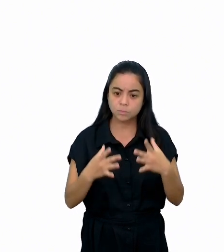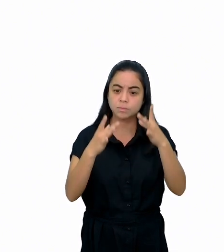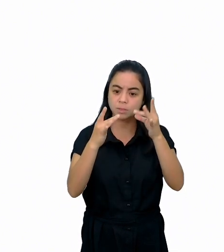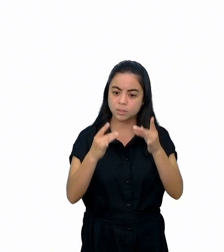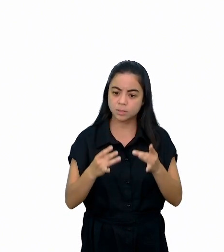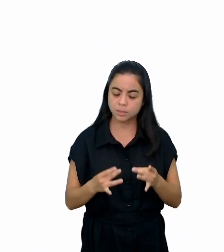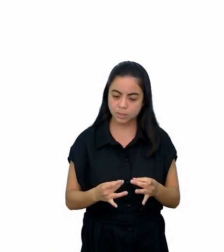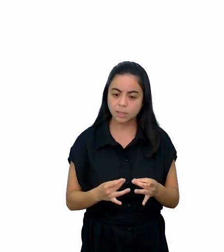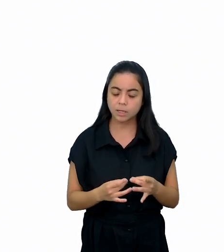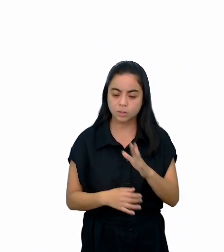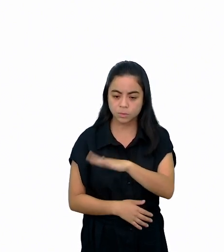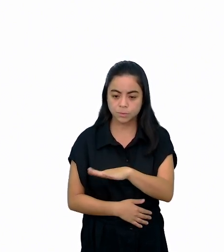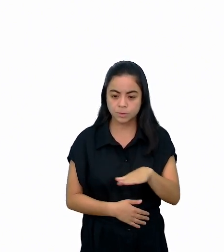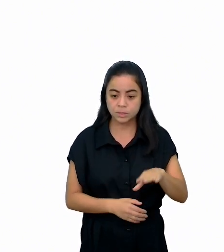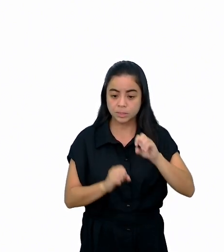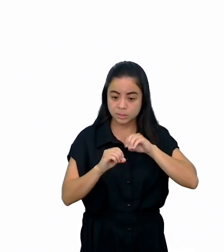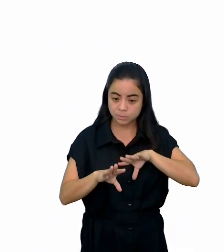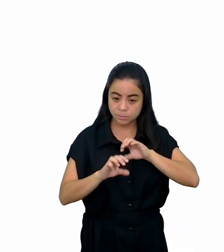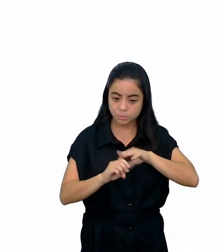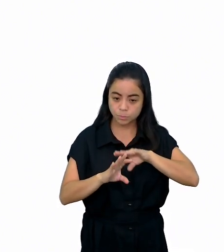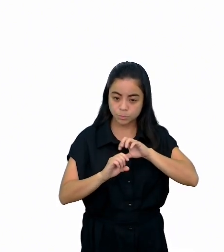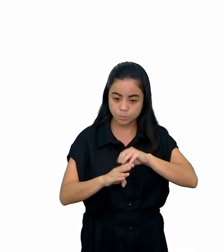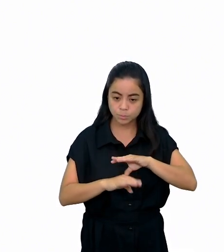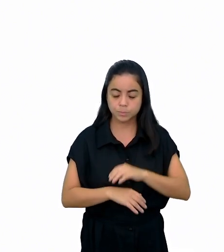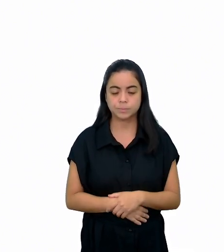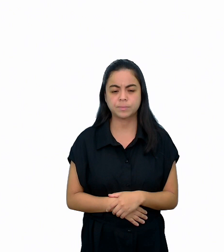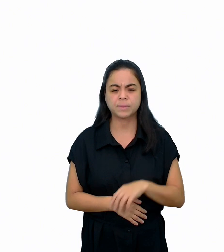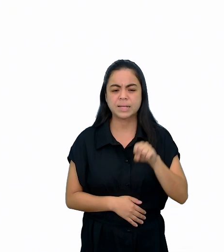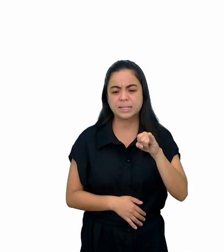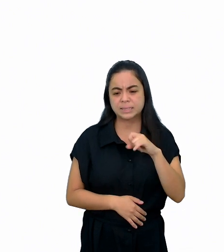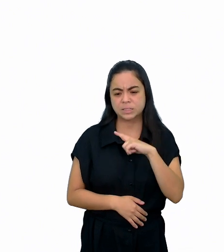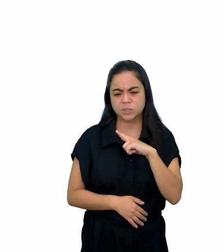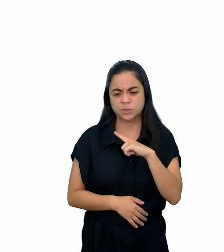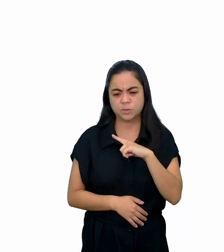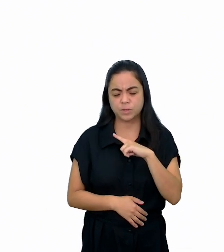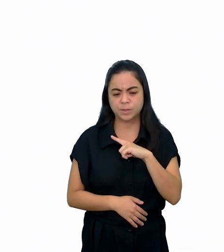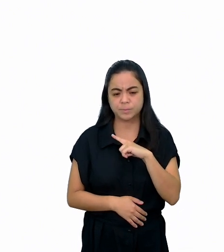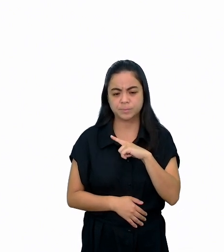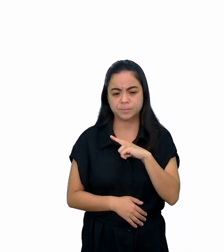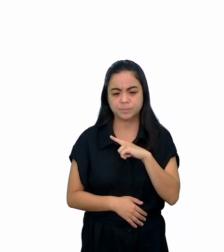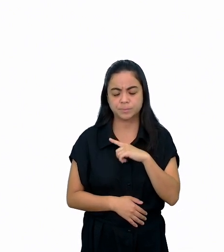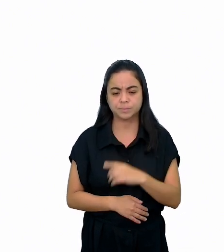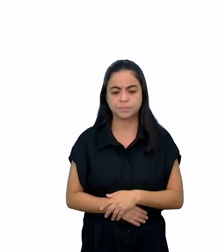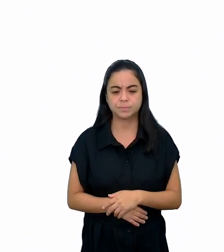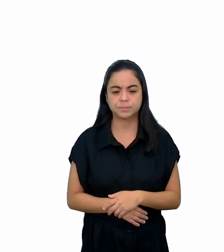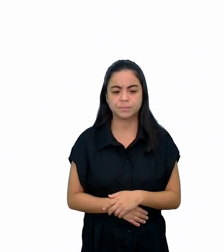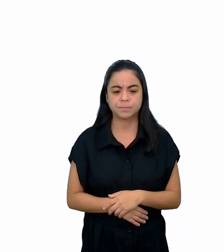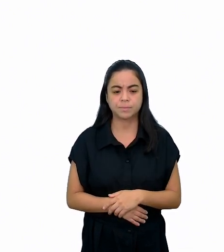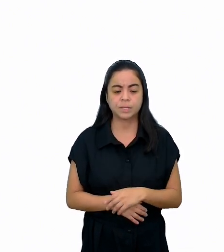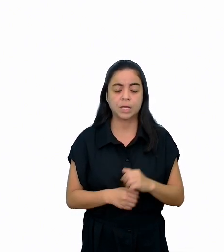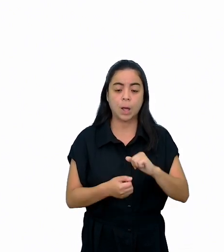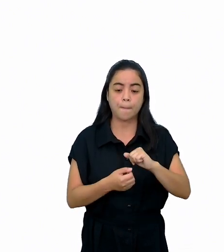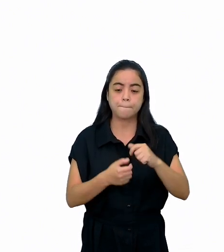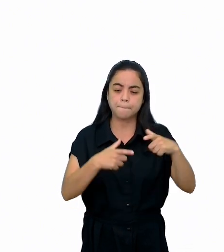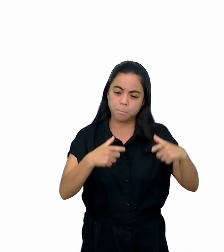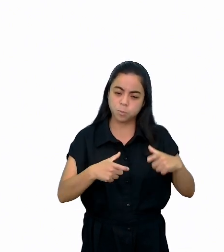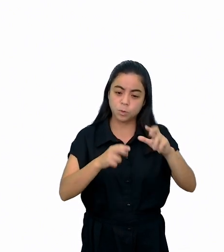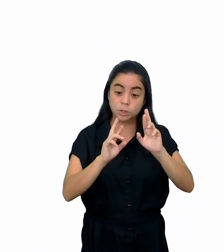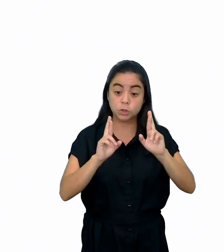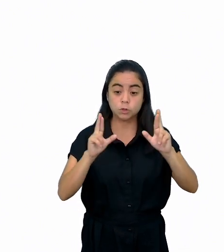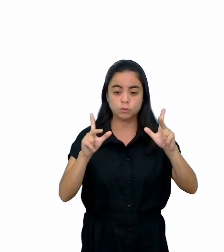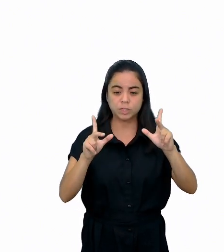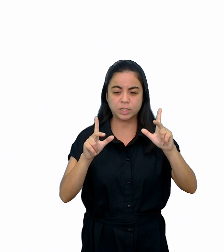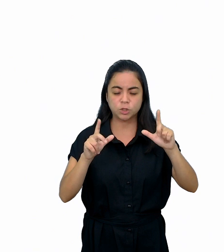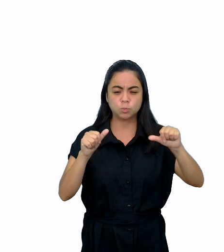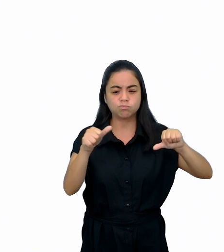as crianças, né? Se a gente tivesse colocado em outra posição, né, isso